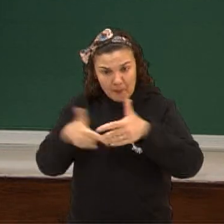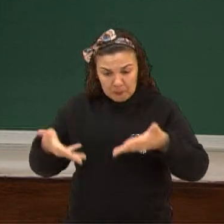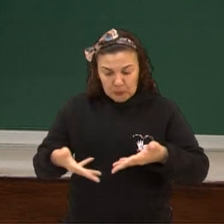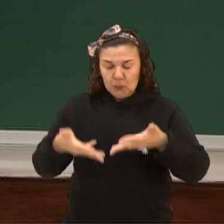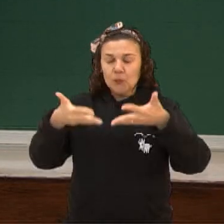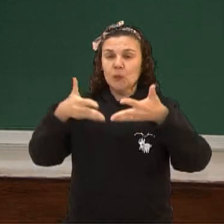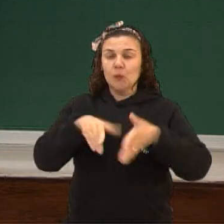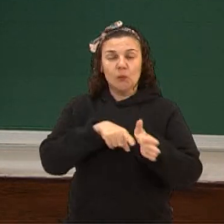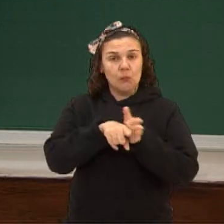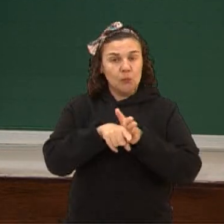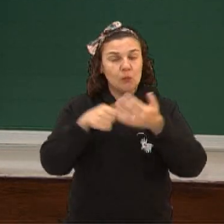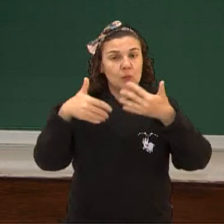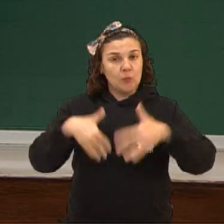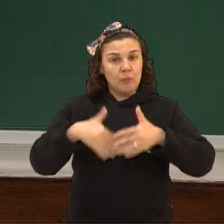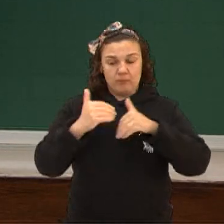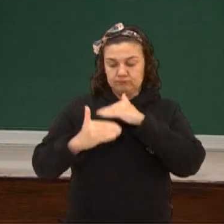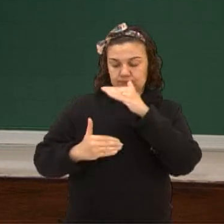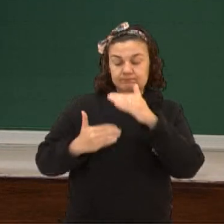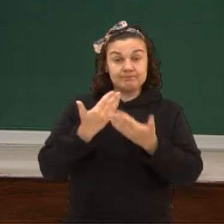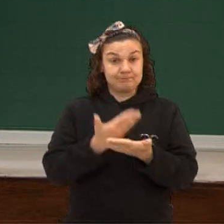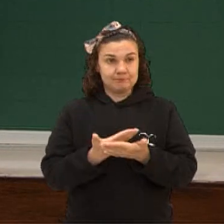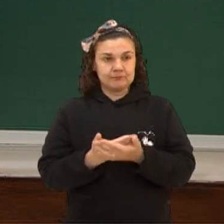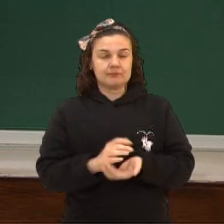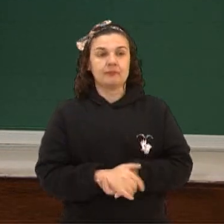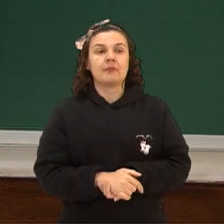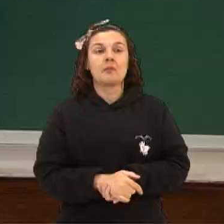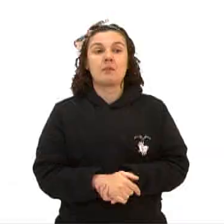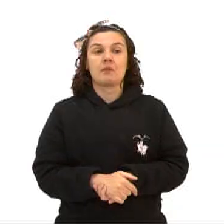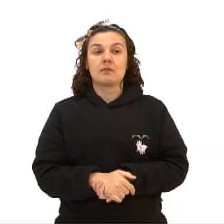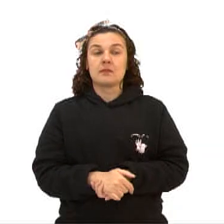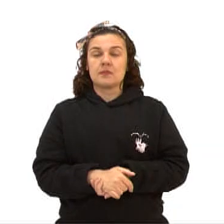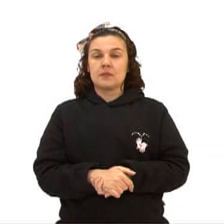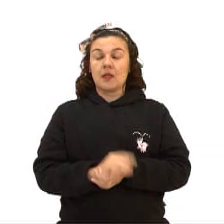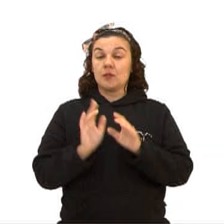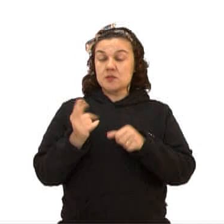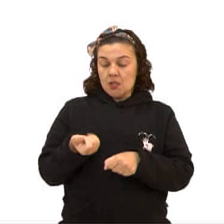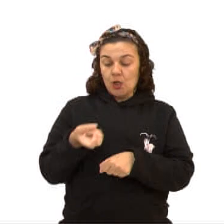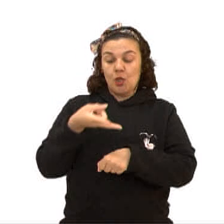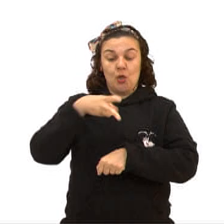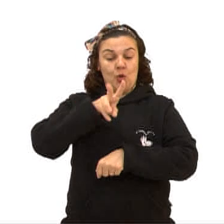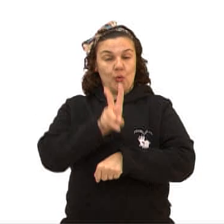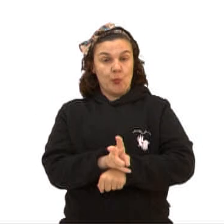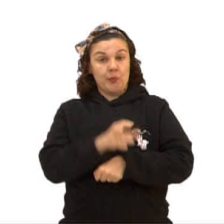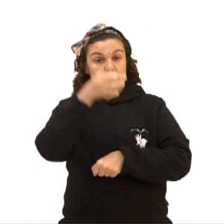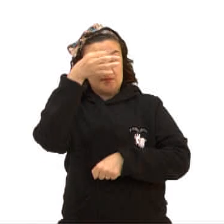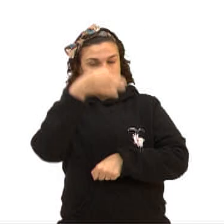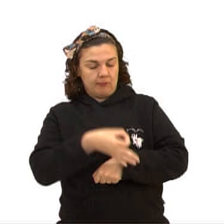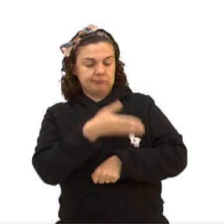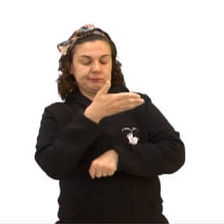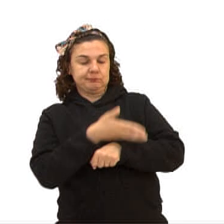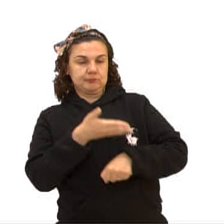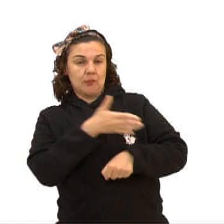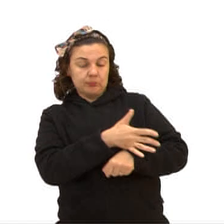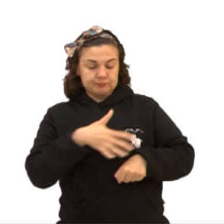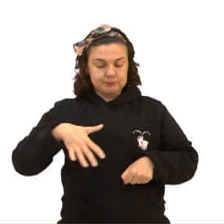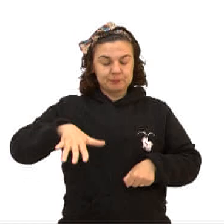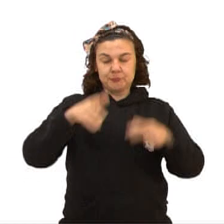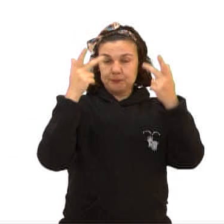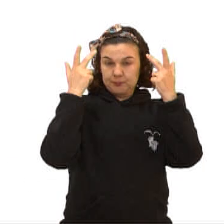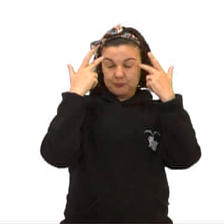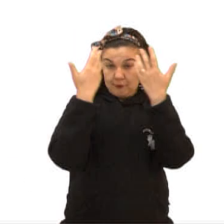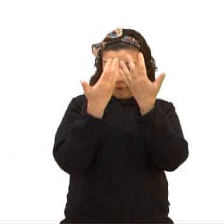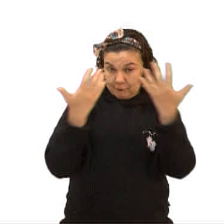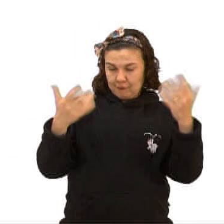ajuda também para o desenvolvimento da aula. E o recado aqui, ó, quando se preserva legalmente e na prática o patrimônio natural e